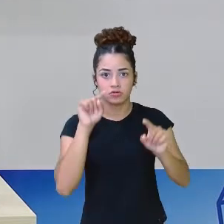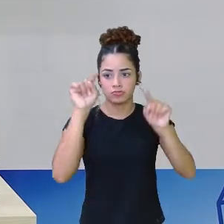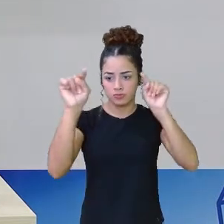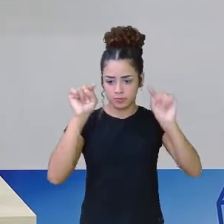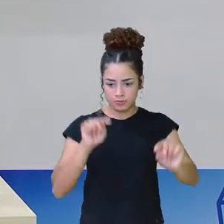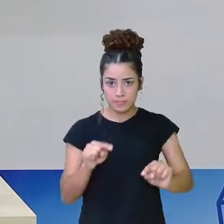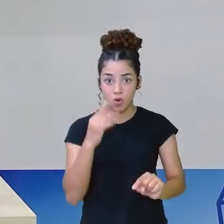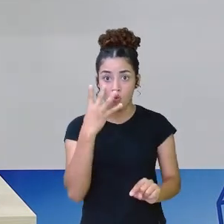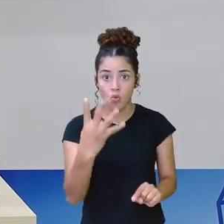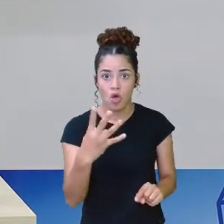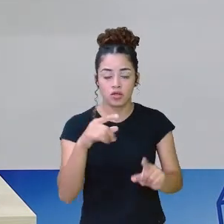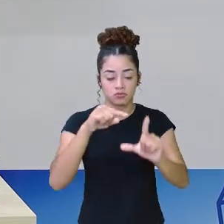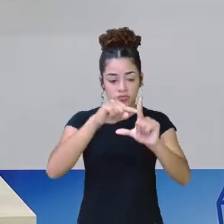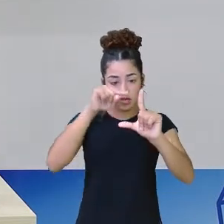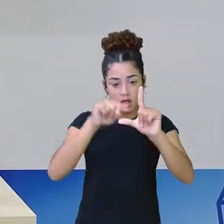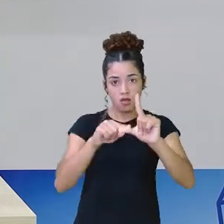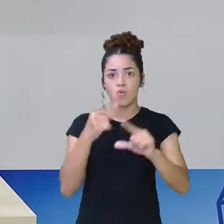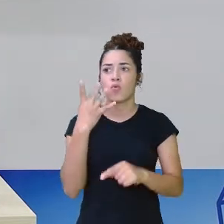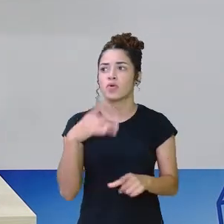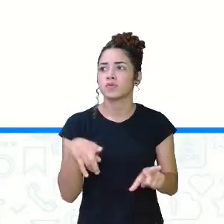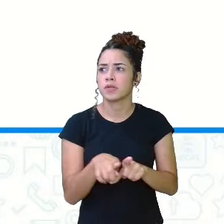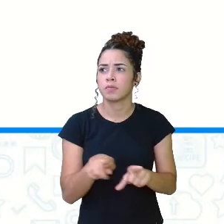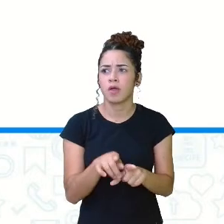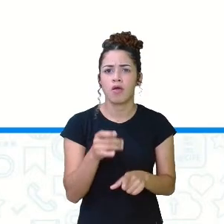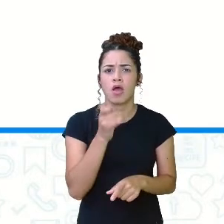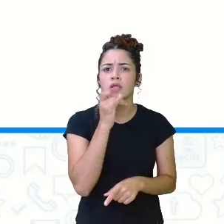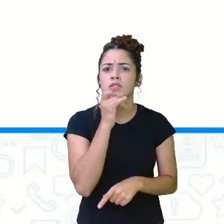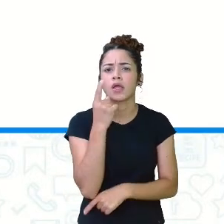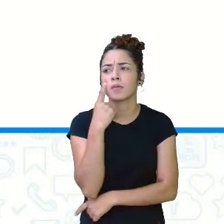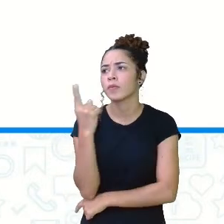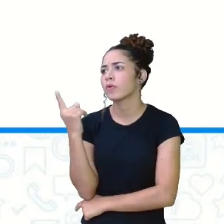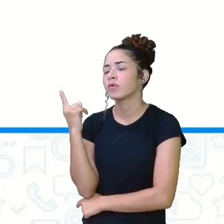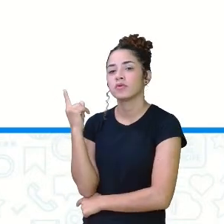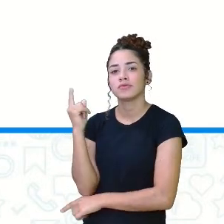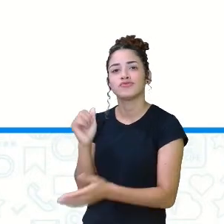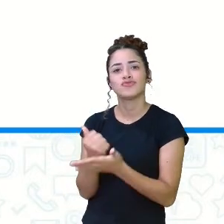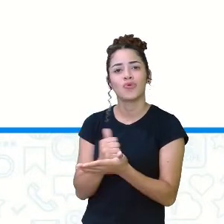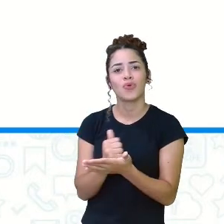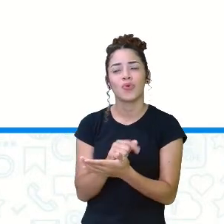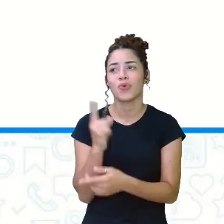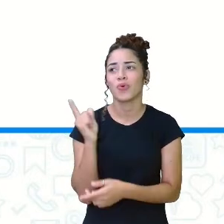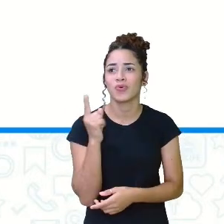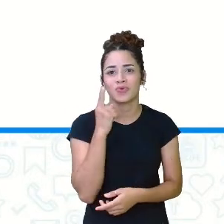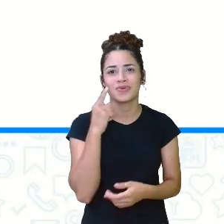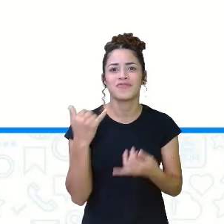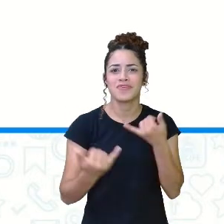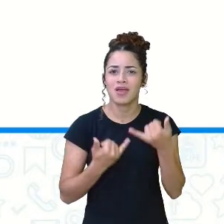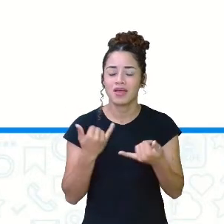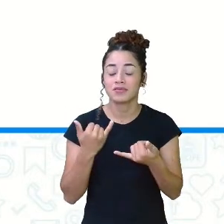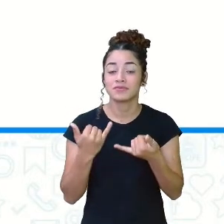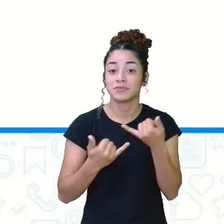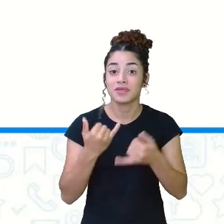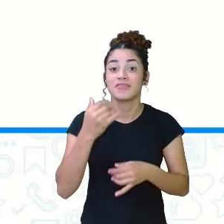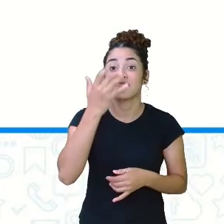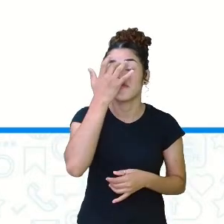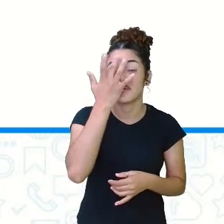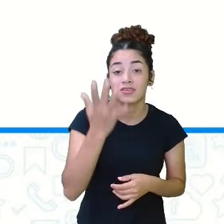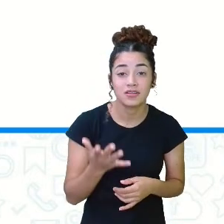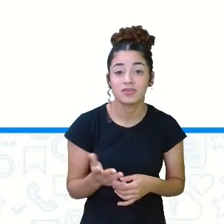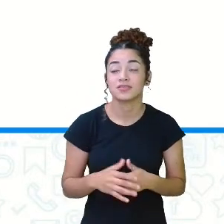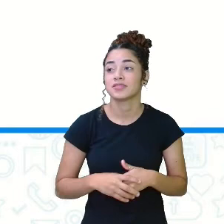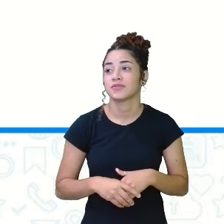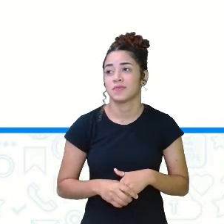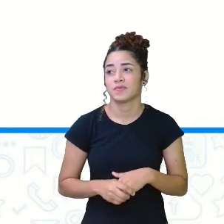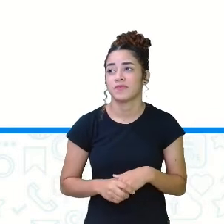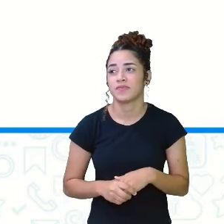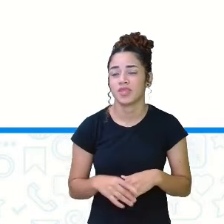ângulos. O exemplo, tabuleiro. Tabuleiro de jogos. Fácil, né? Fácil demais. No nosso caso,